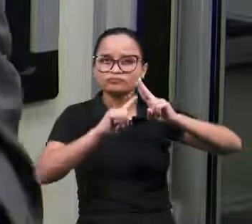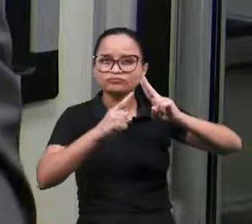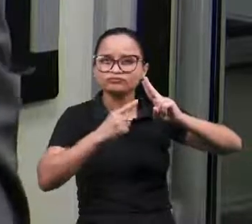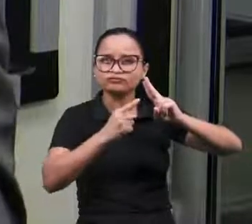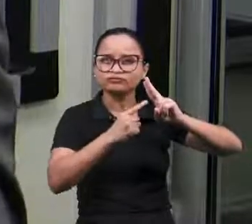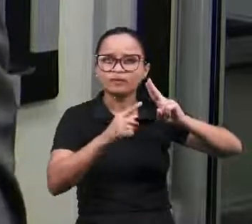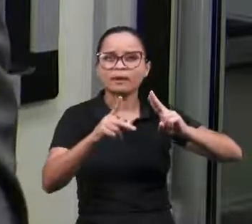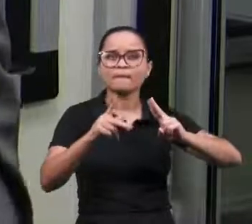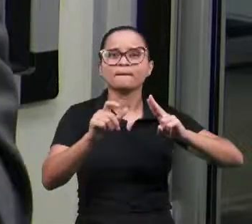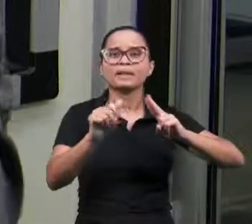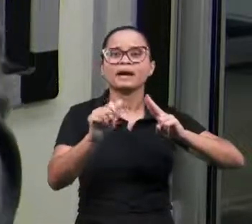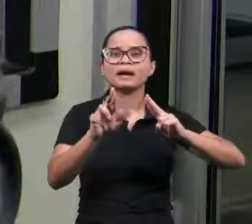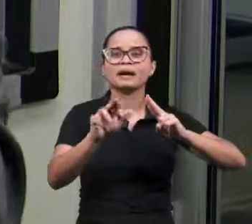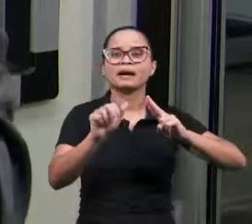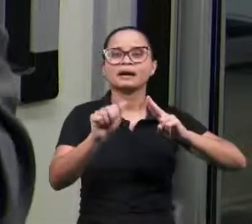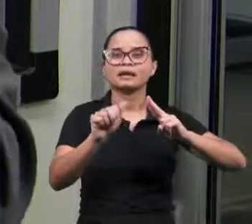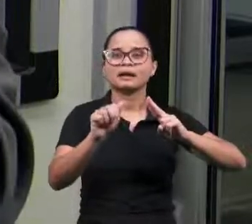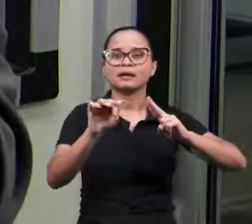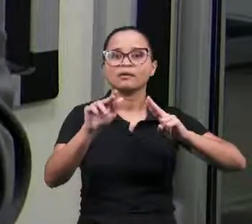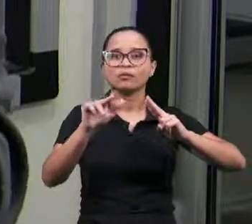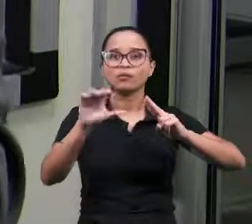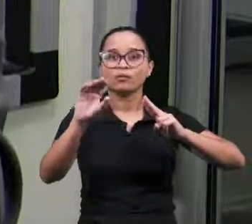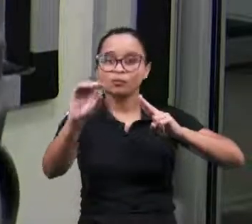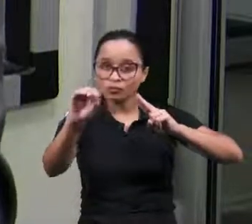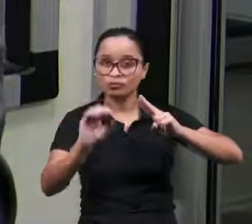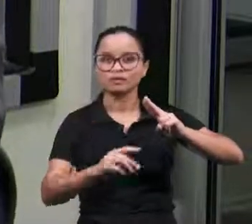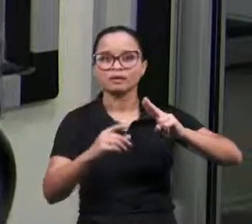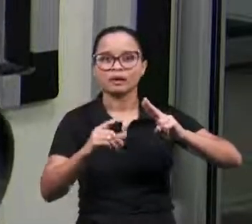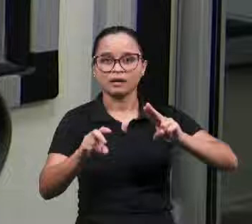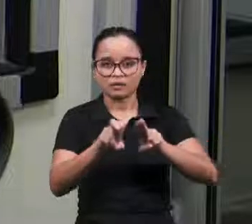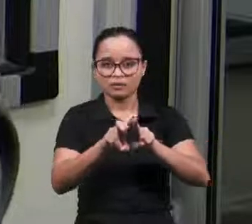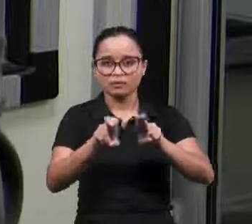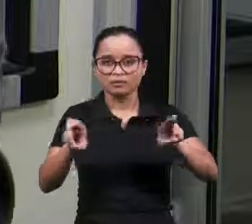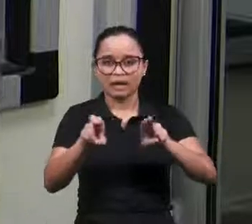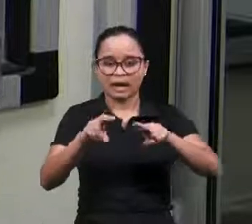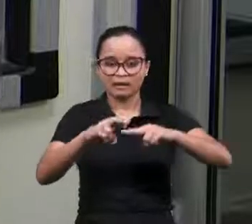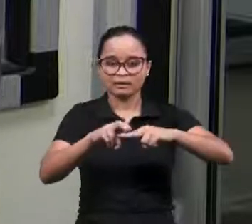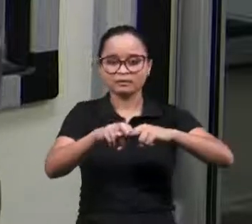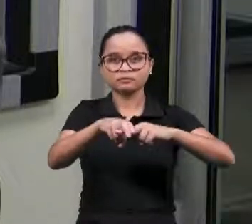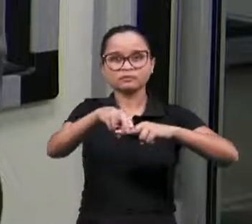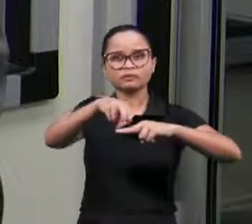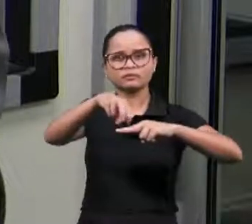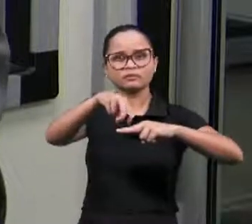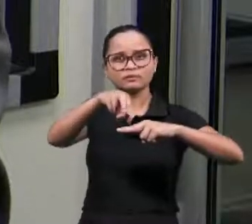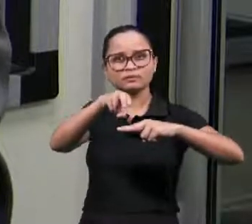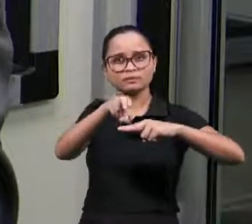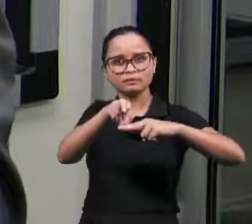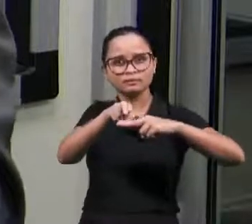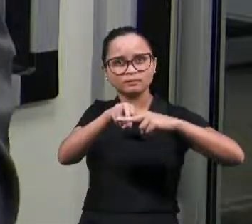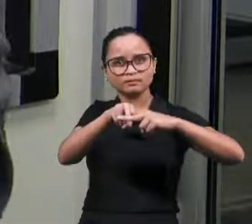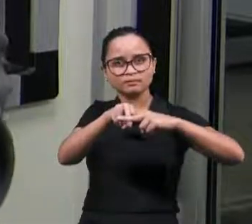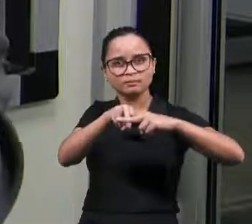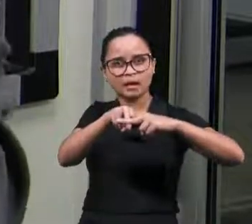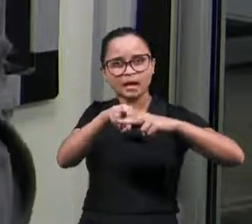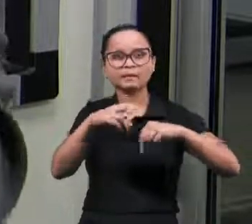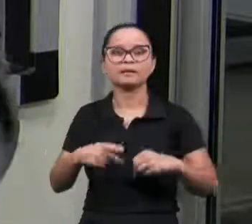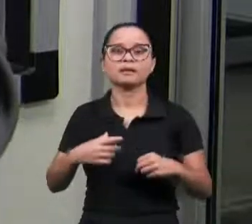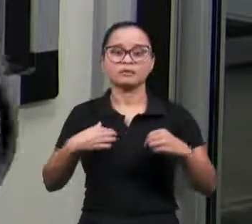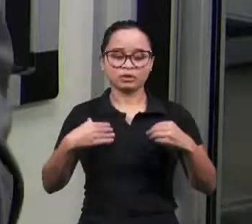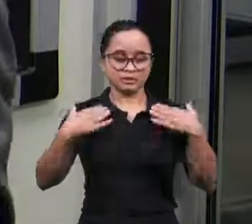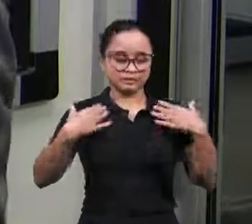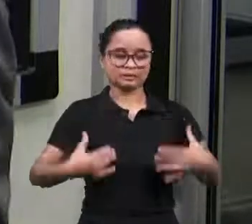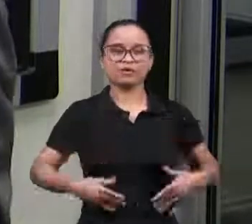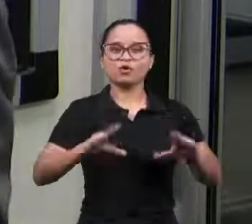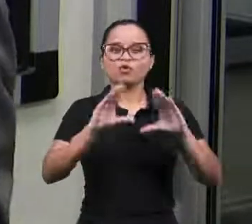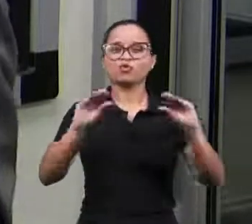o banco deixou de mover. Tem uma inclinaçãozinha para dar mais conforto. Muitas vezes a pessoa não percebe, né? Então,